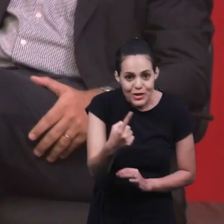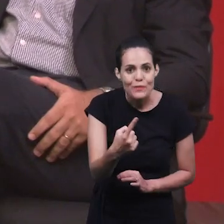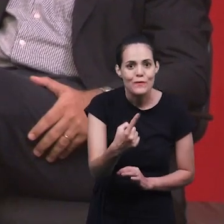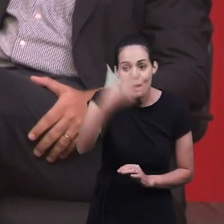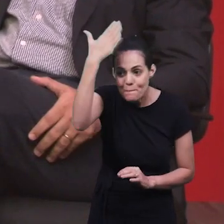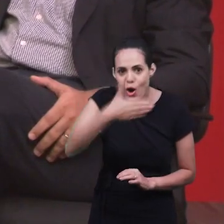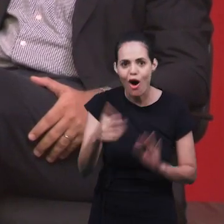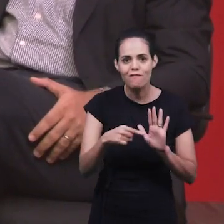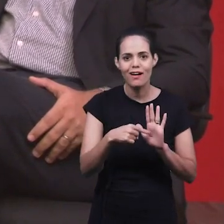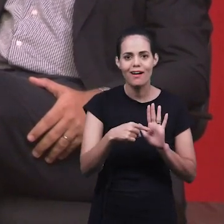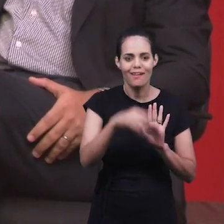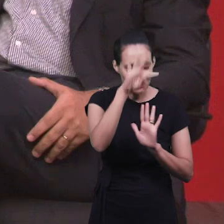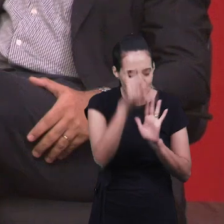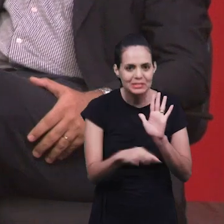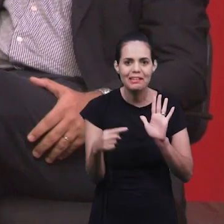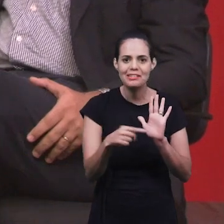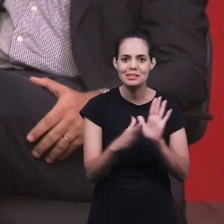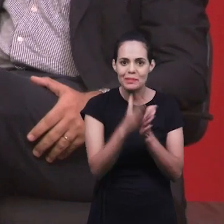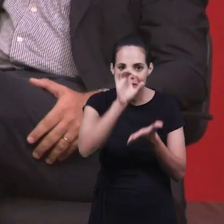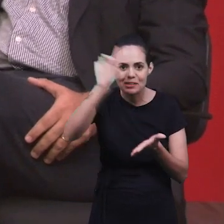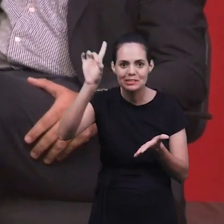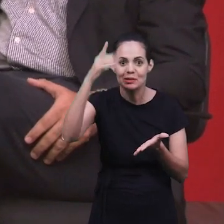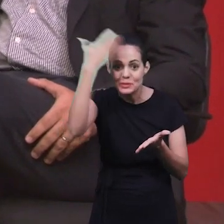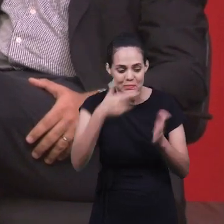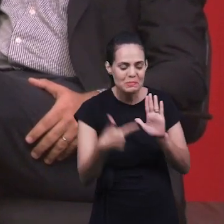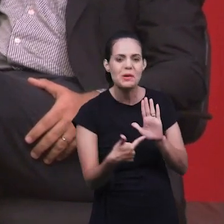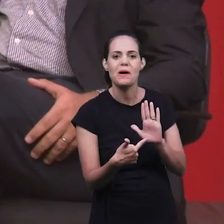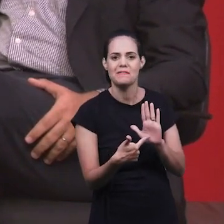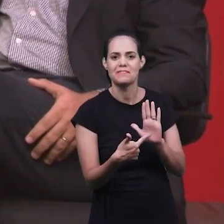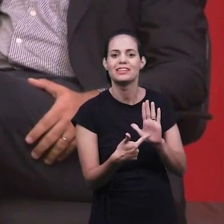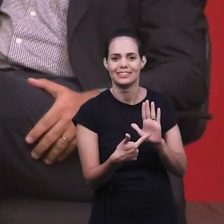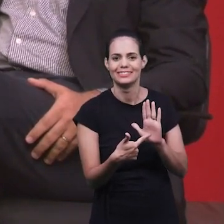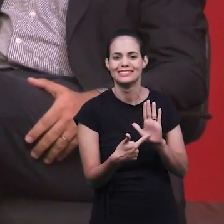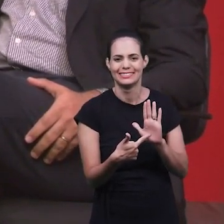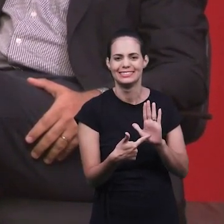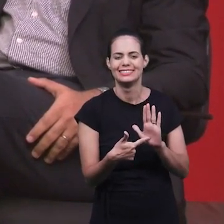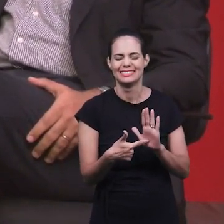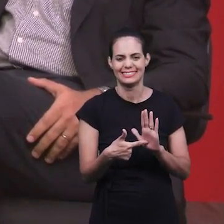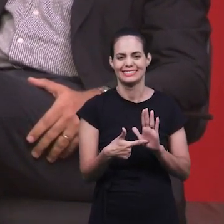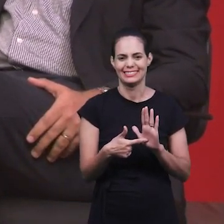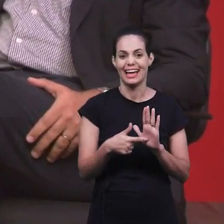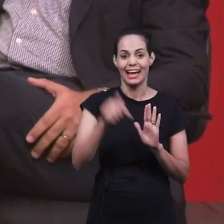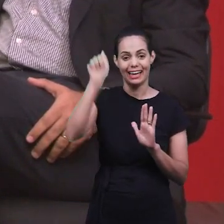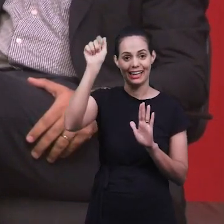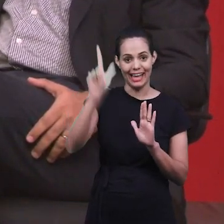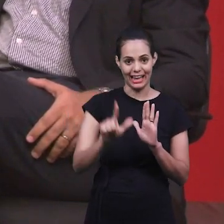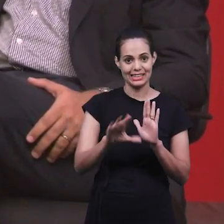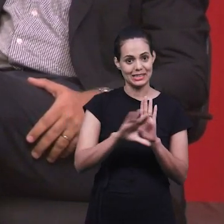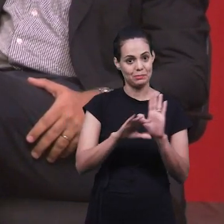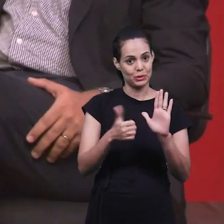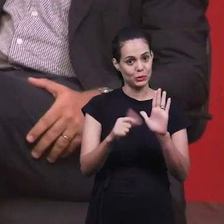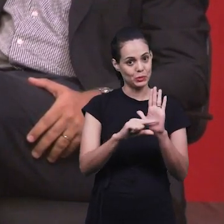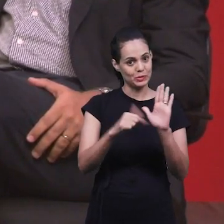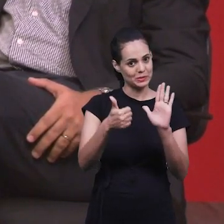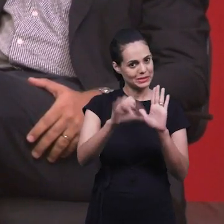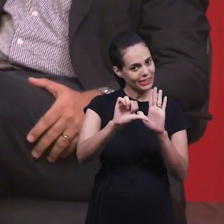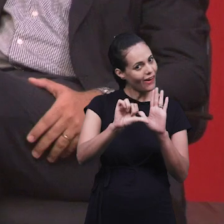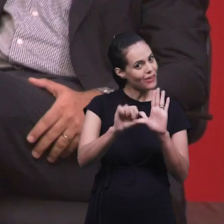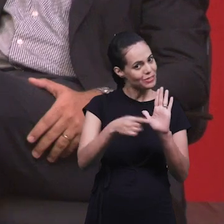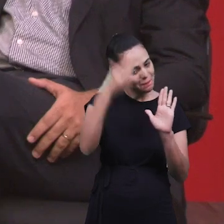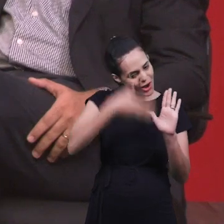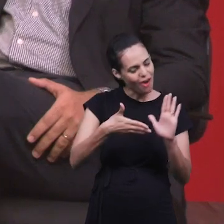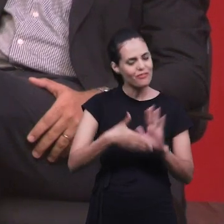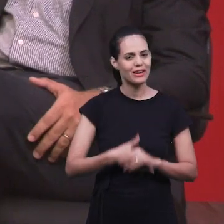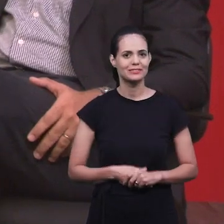Isso muito é bom. Fortalecer. o texto bíblico, né? E mais um detalhe, só para confirmar, lá em que o professor Vinícius citou